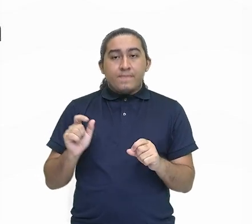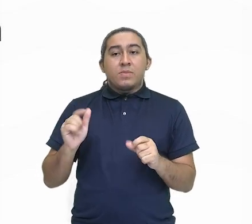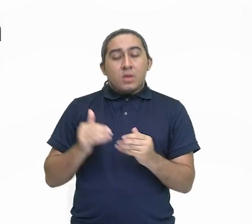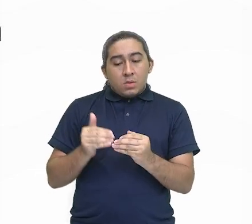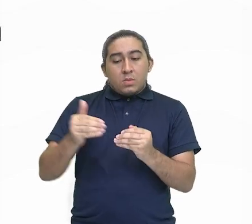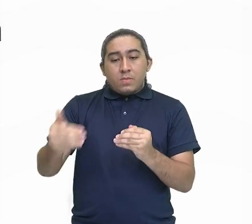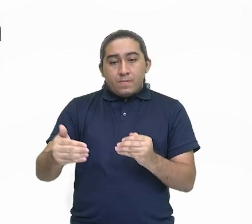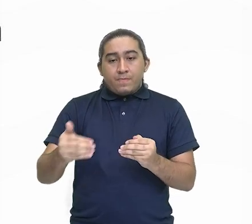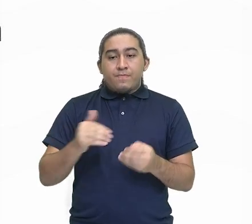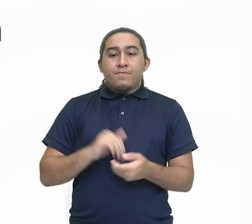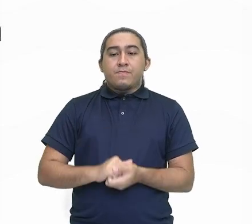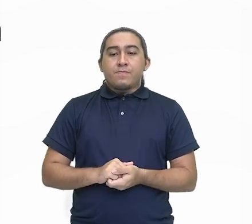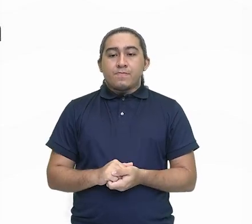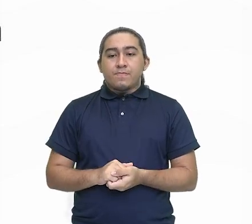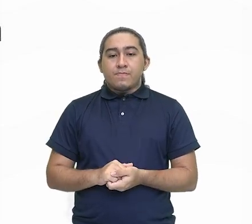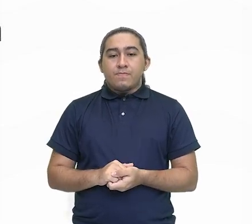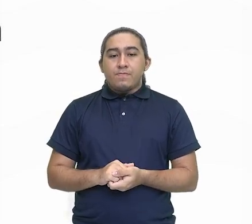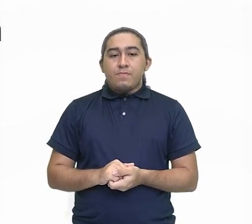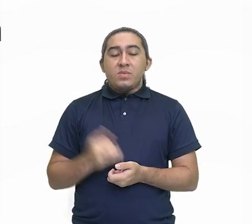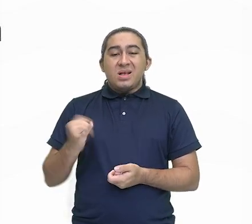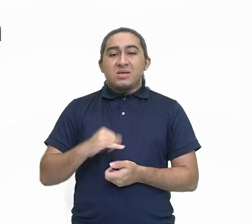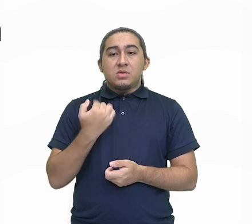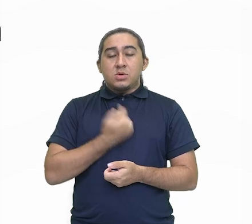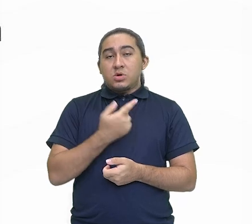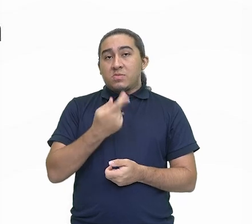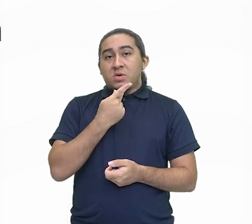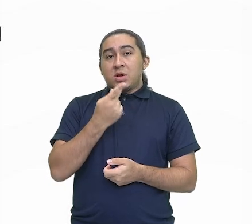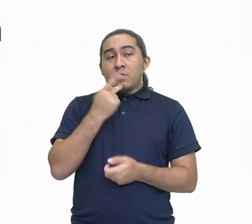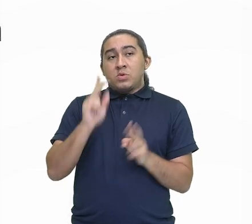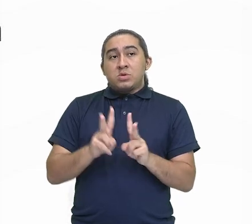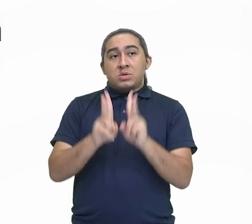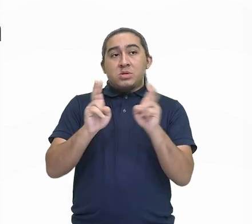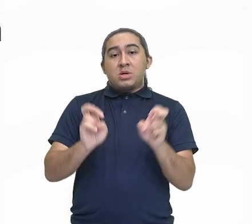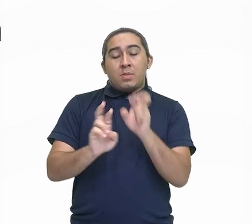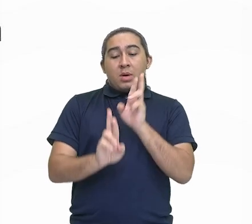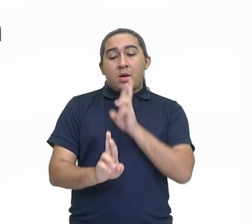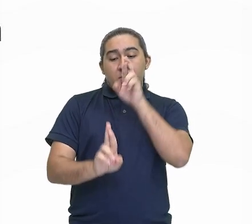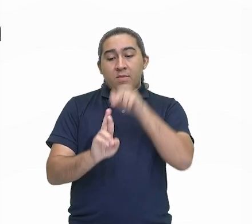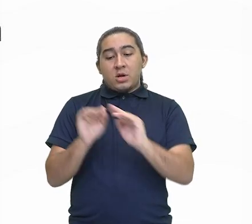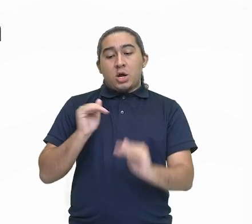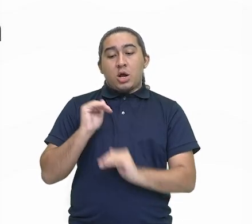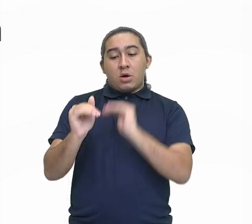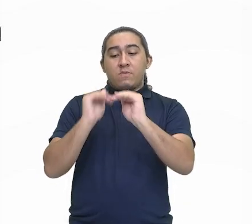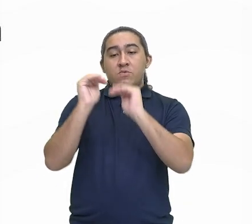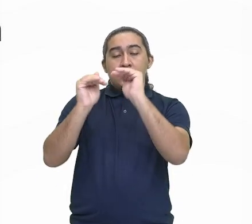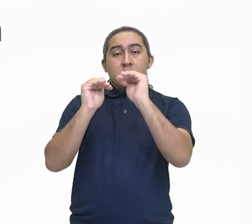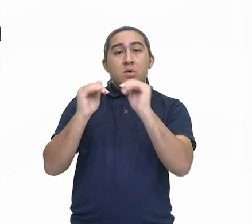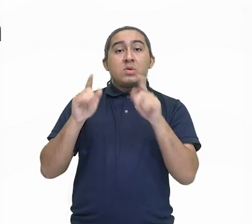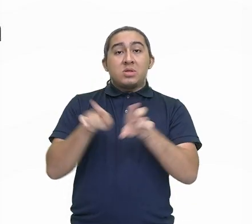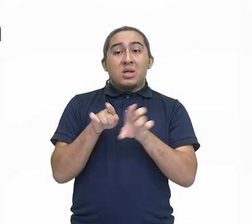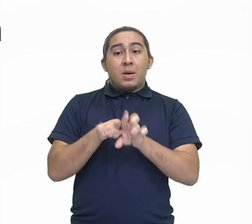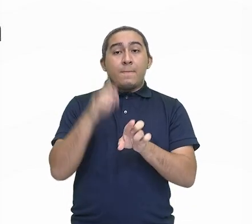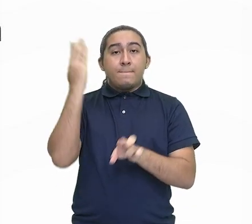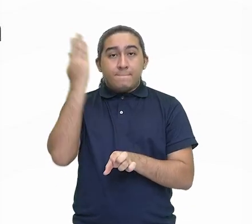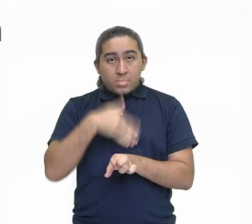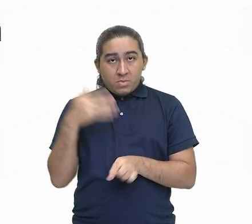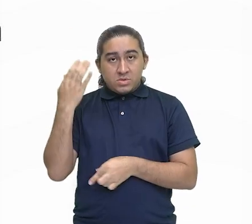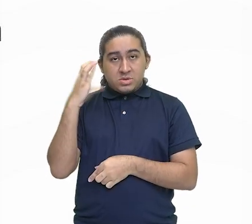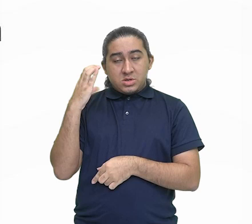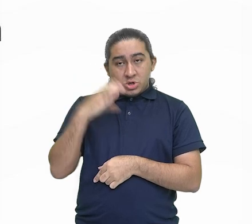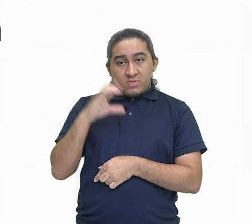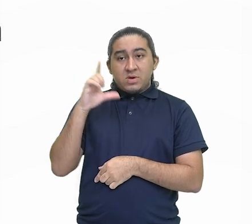do tempo. Quando falamos de evolução, nós temos aí evidências científicas que provam